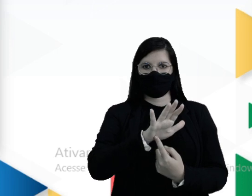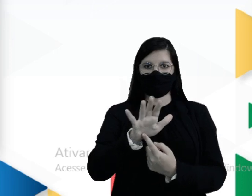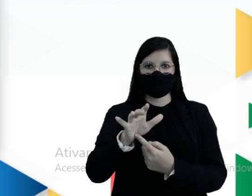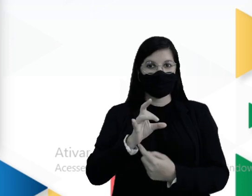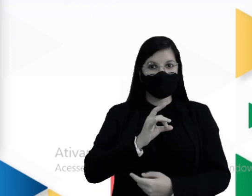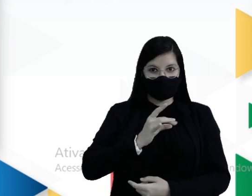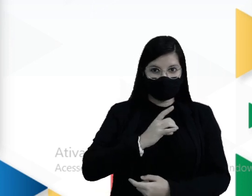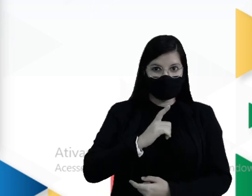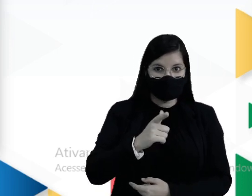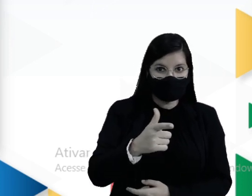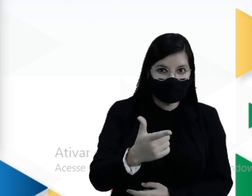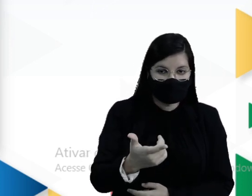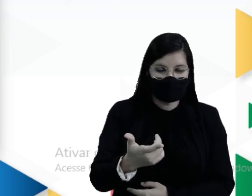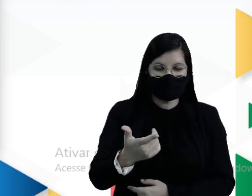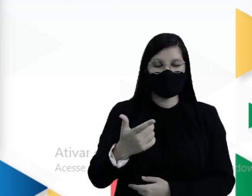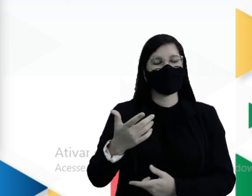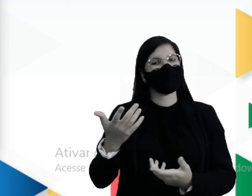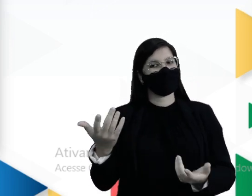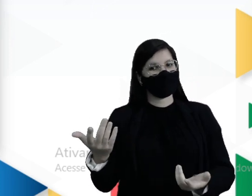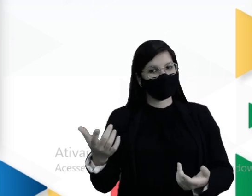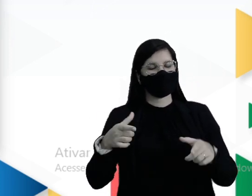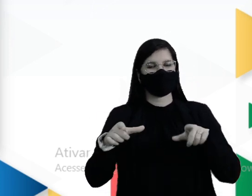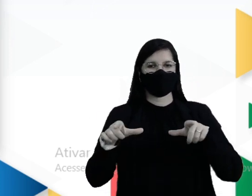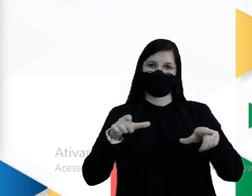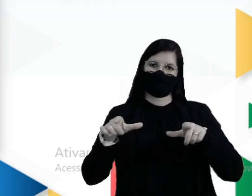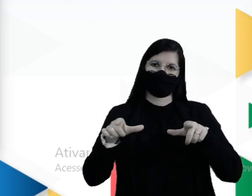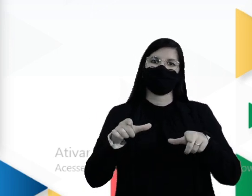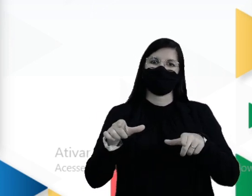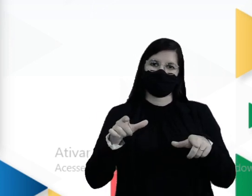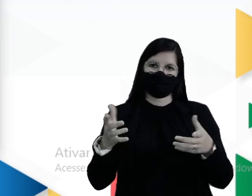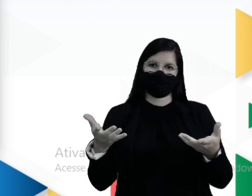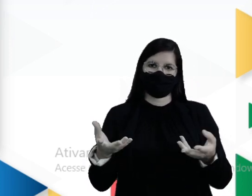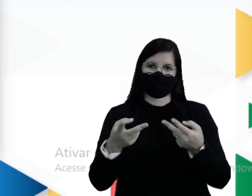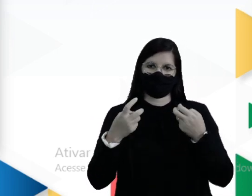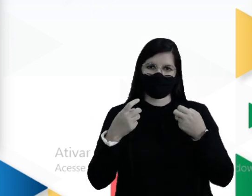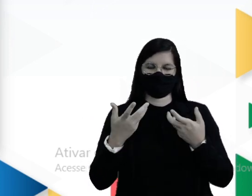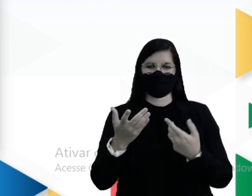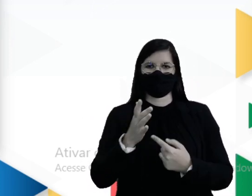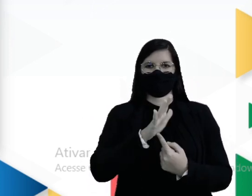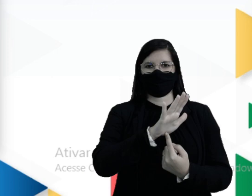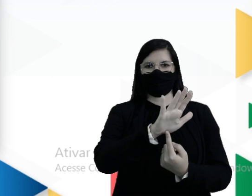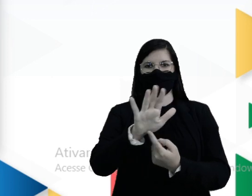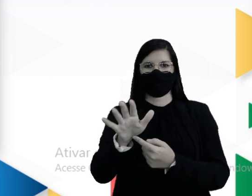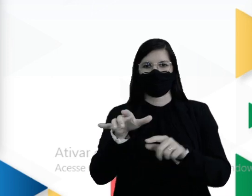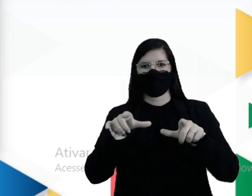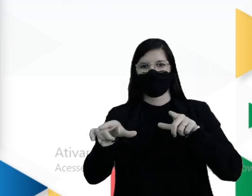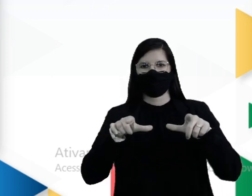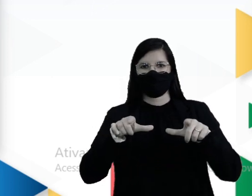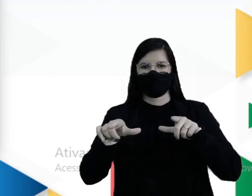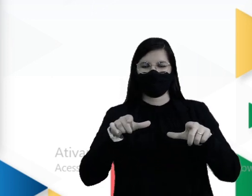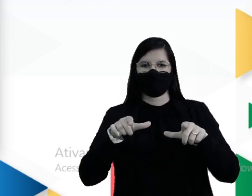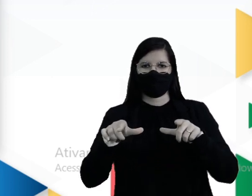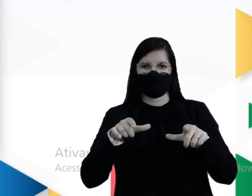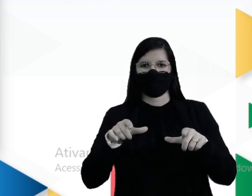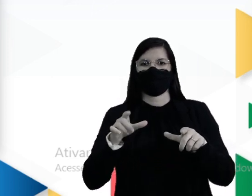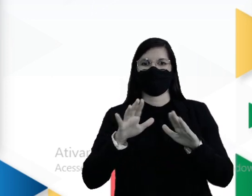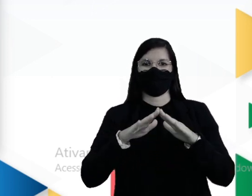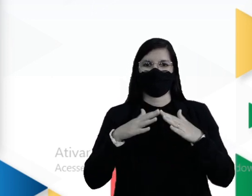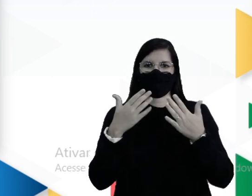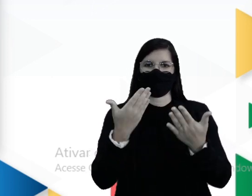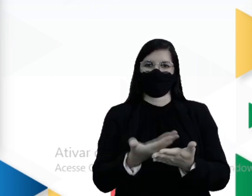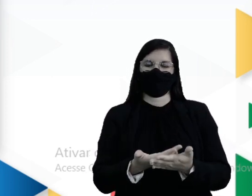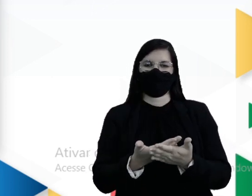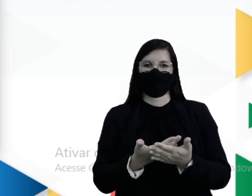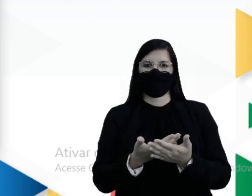teve medo de apresentar um trabalho? Então veja só, na tela tem a apresentação de trabalho